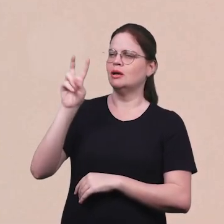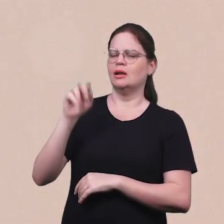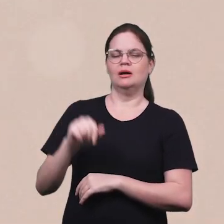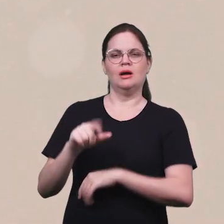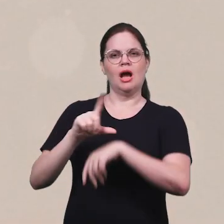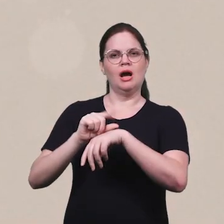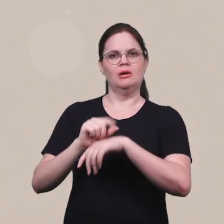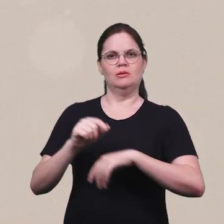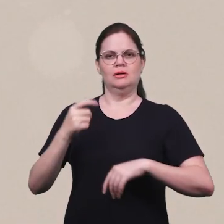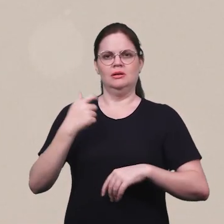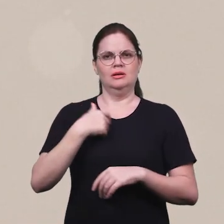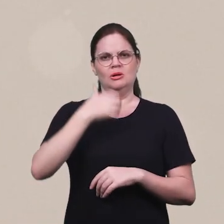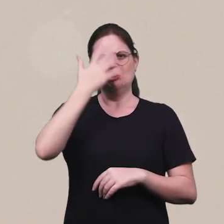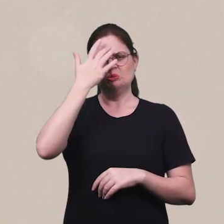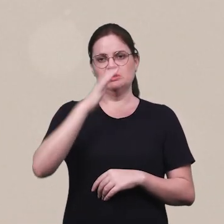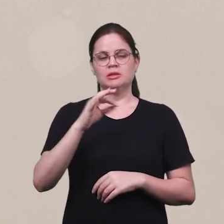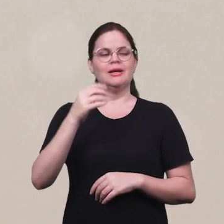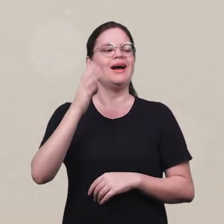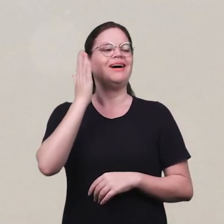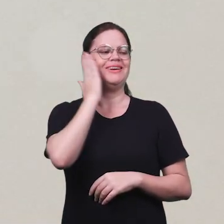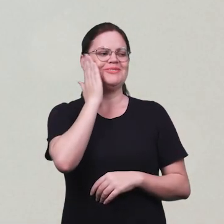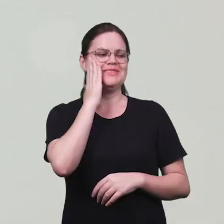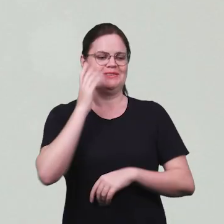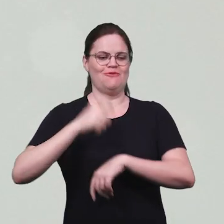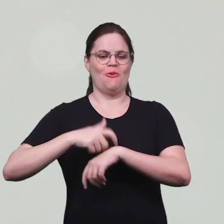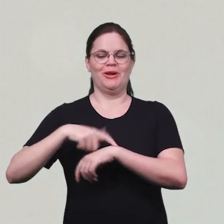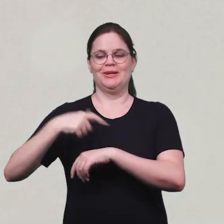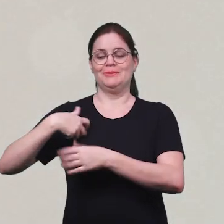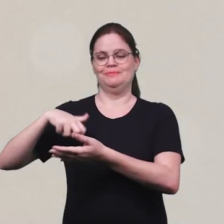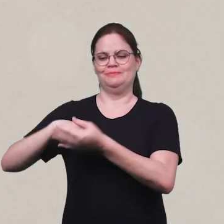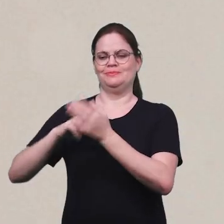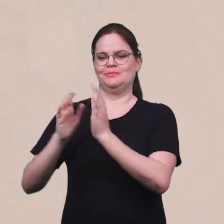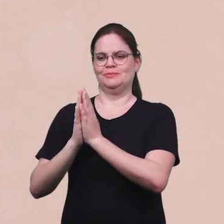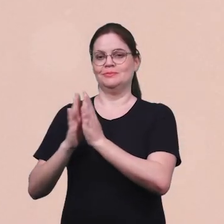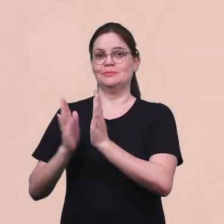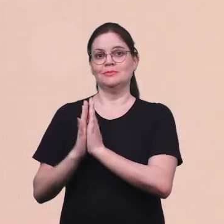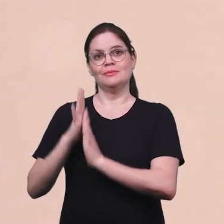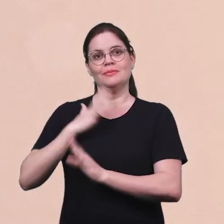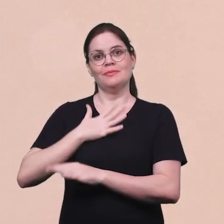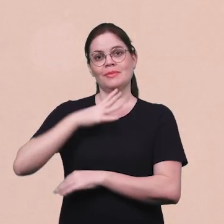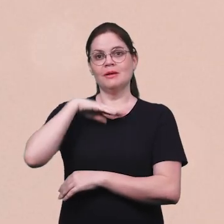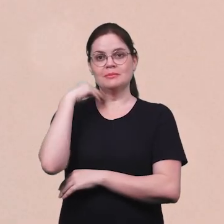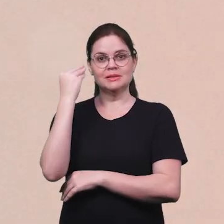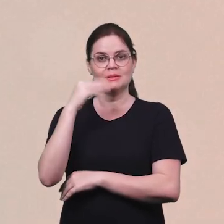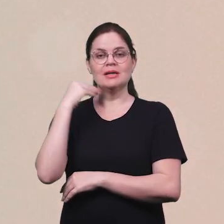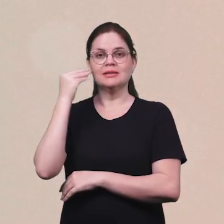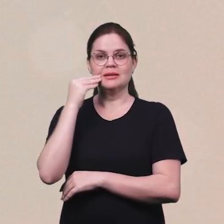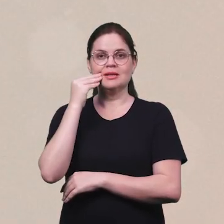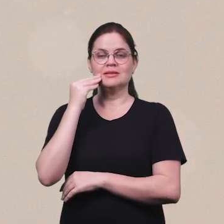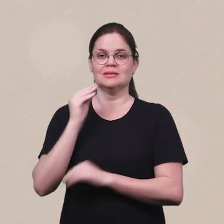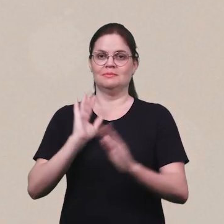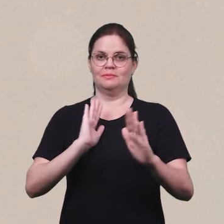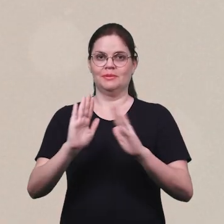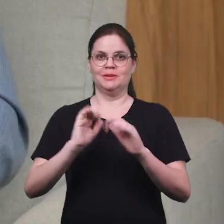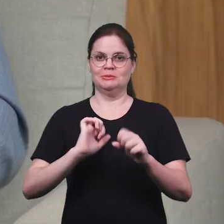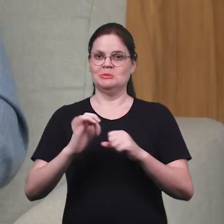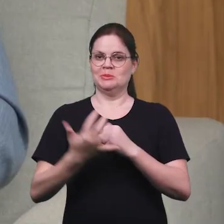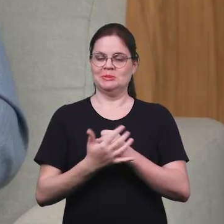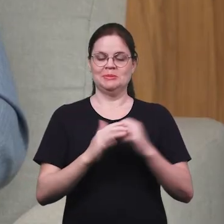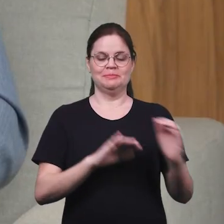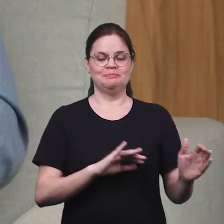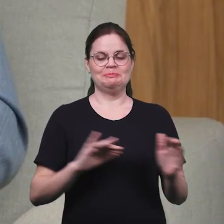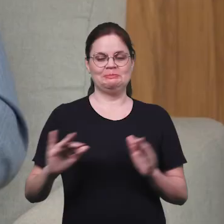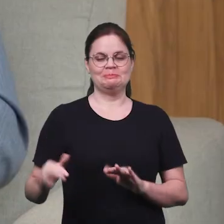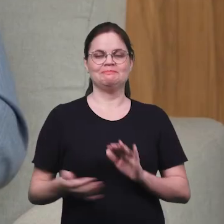porquê desse relógio e esse horário. Então, essa foi a minha experiência vivida nesse período. Glória